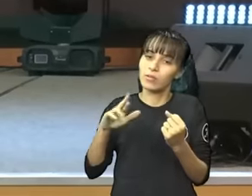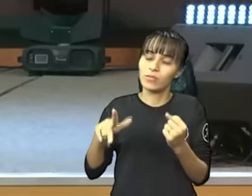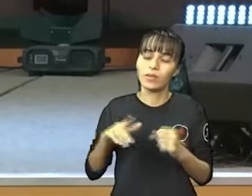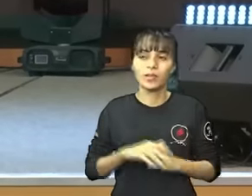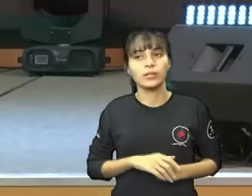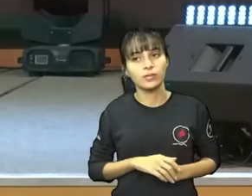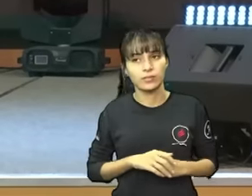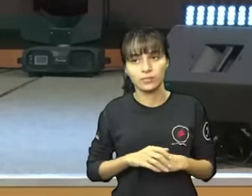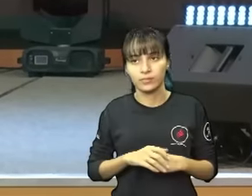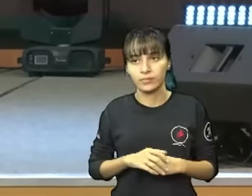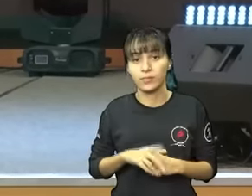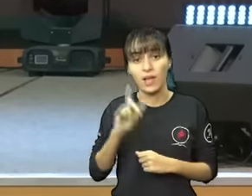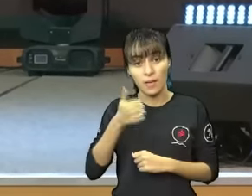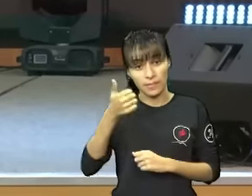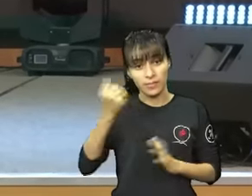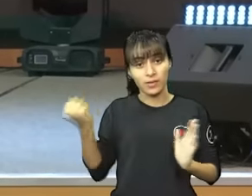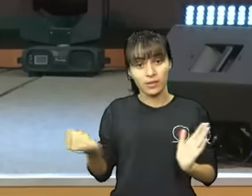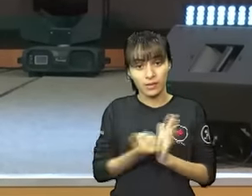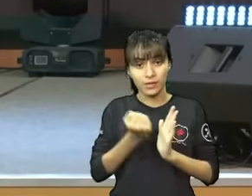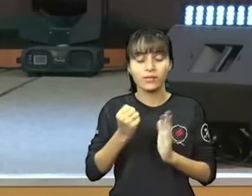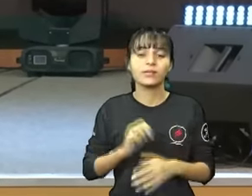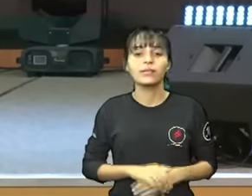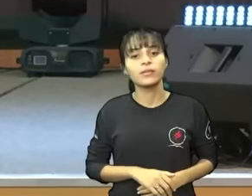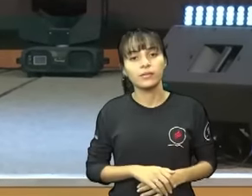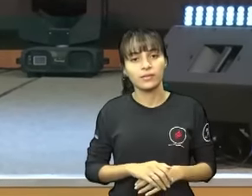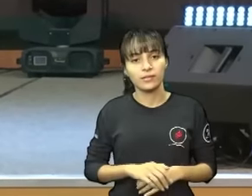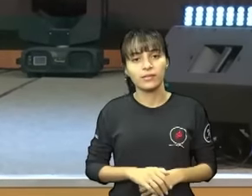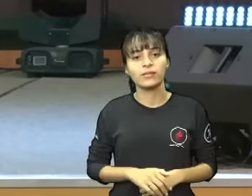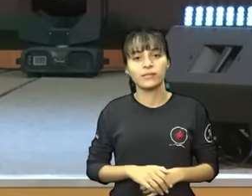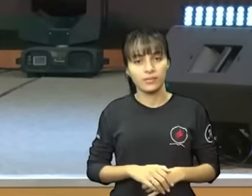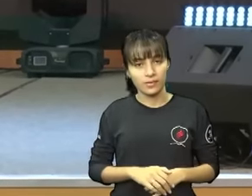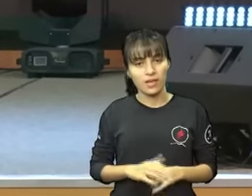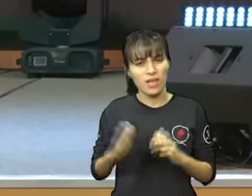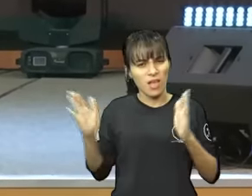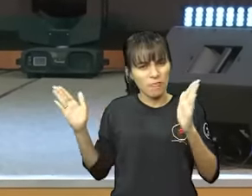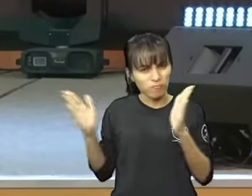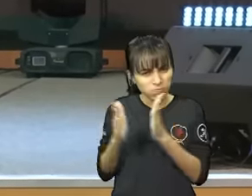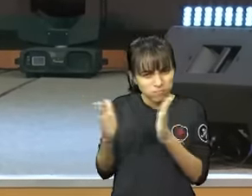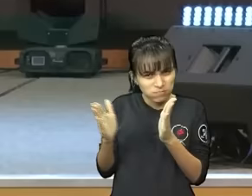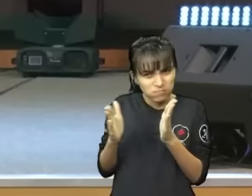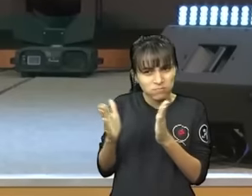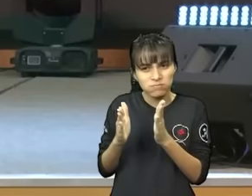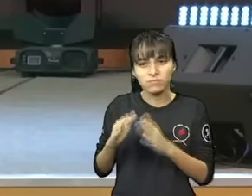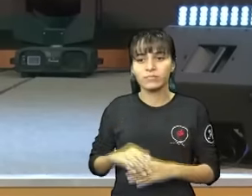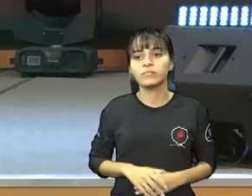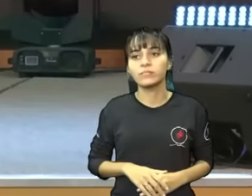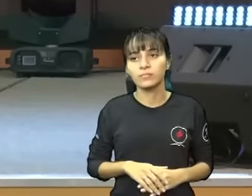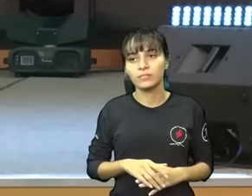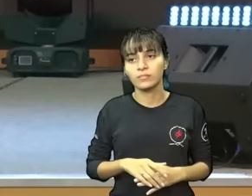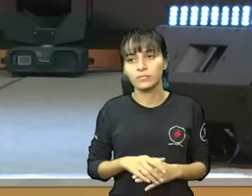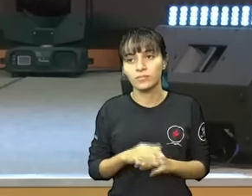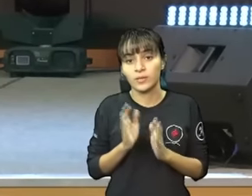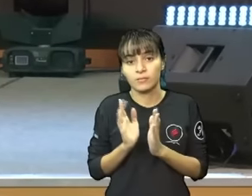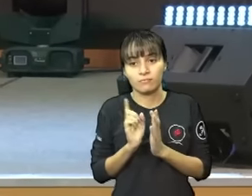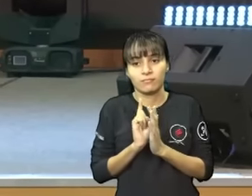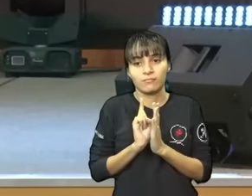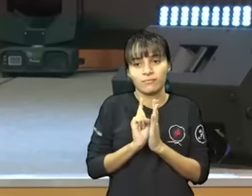essa é a primeira amastha é difícil Estreito G1